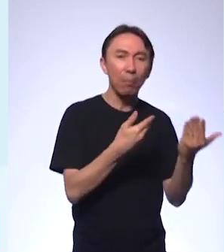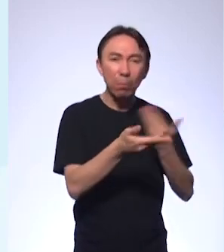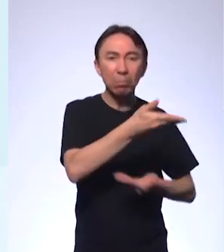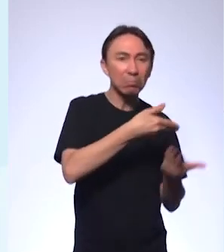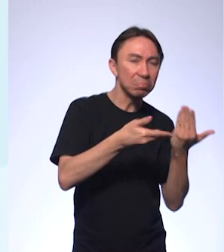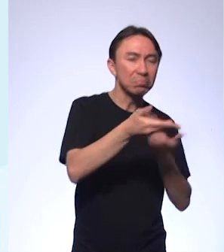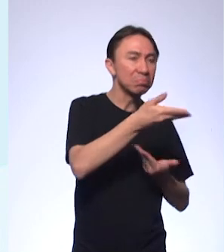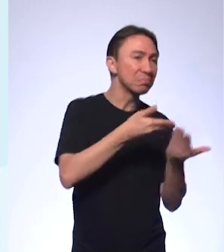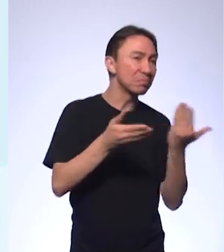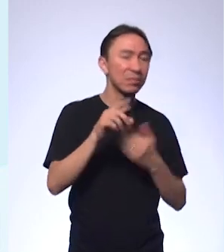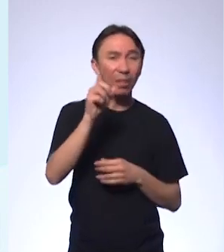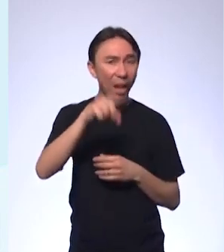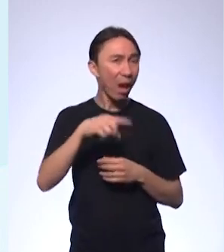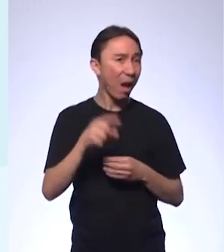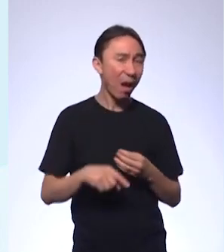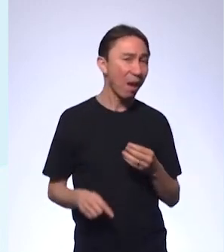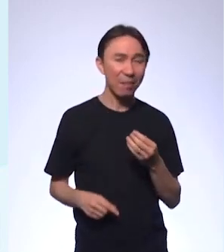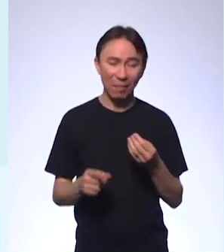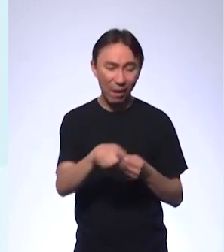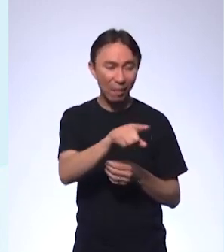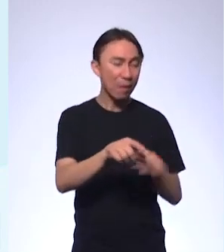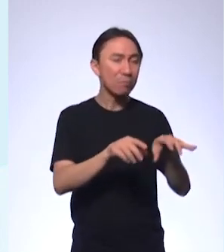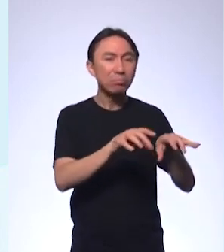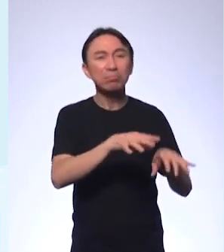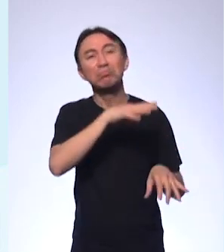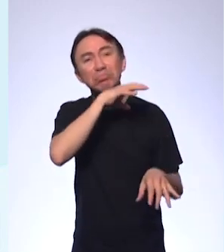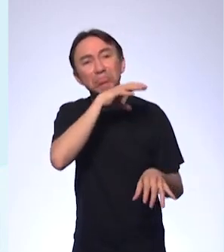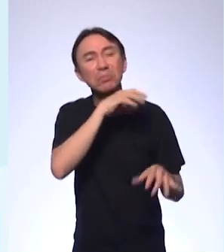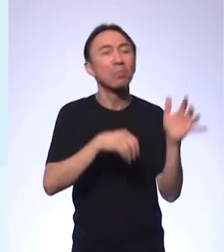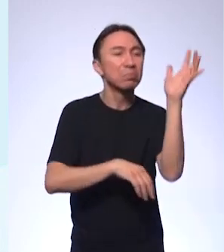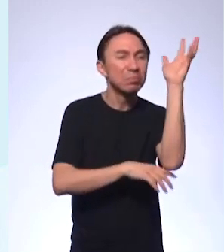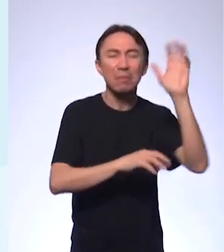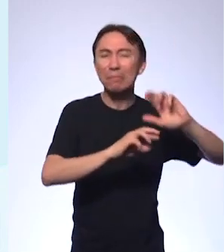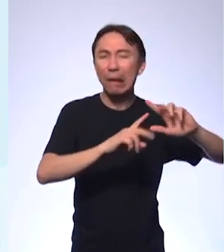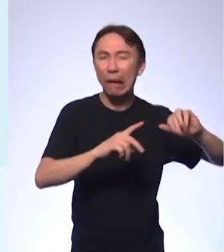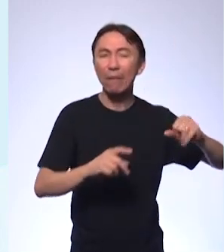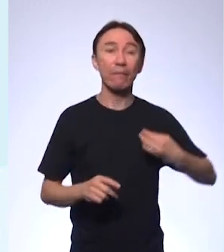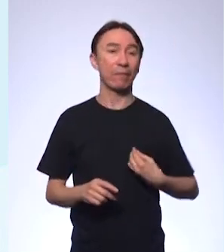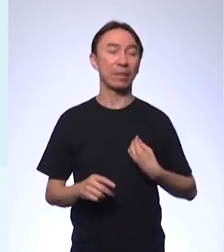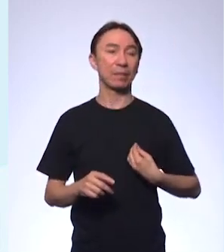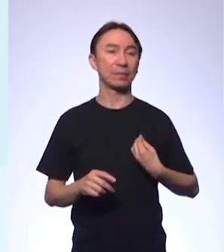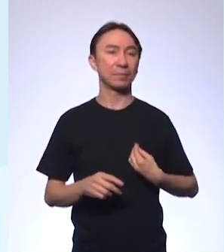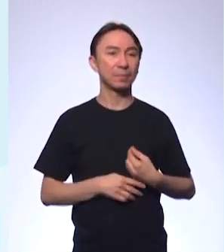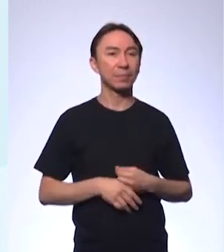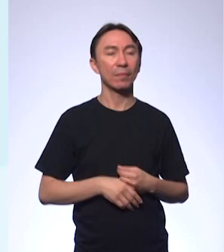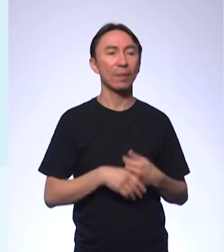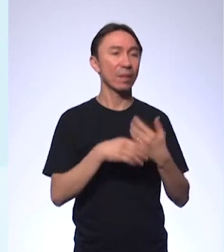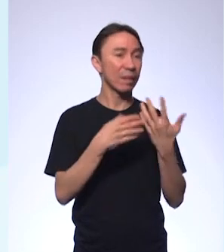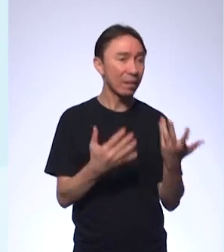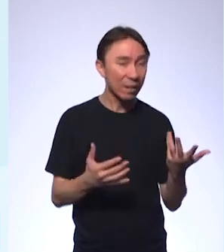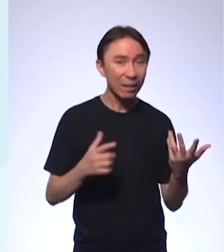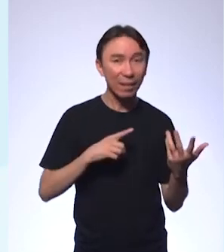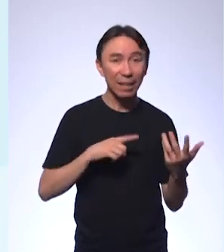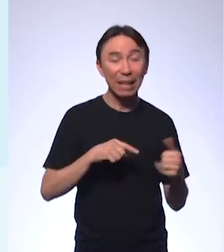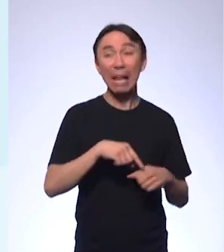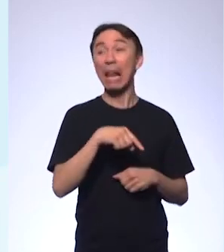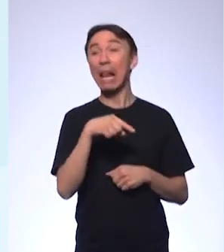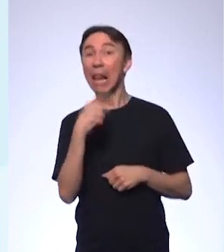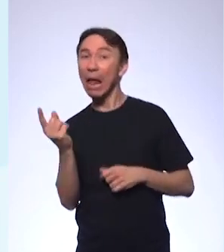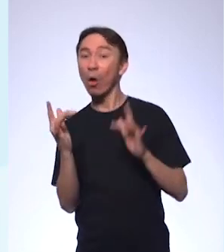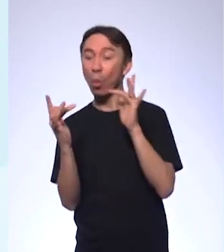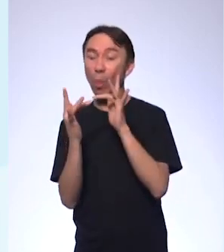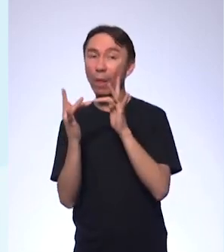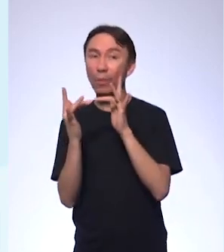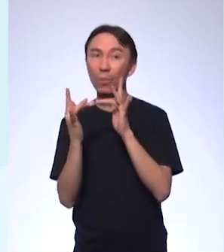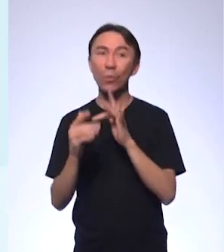bióticos são os seres vivos. E os fatores bióticos, né, ali em contato com os fatores abióticos,